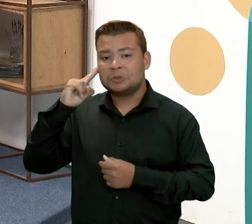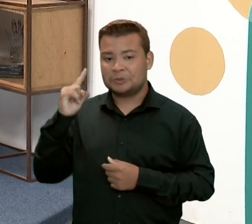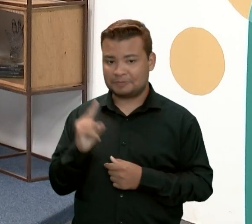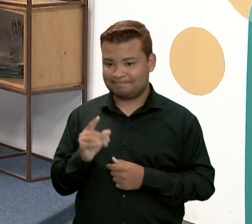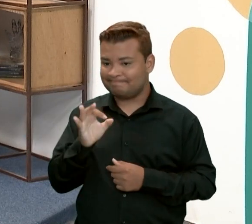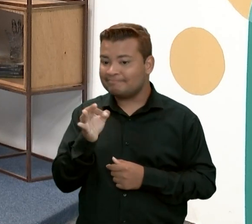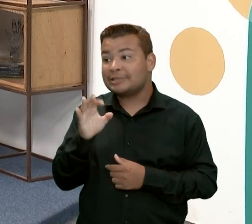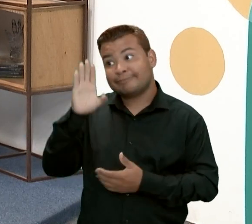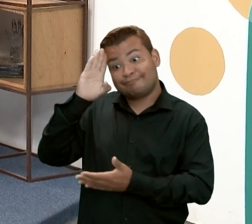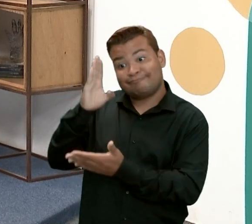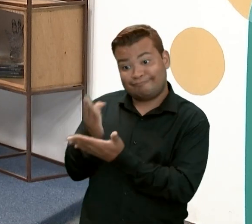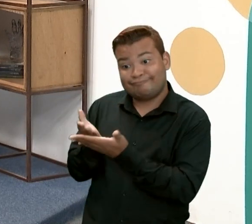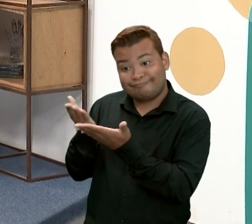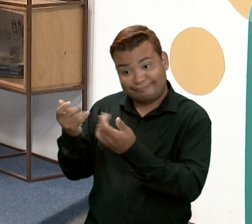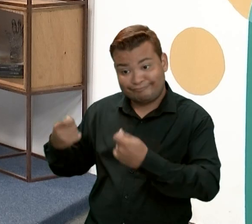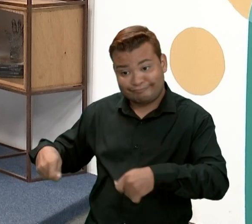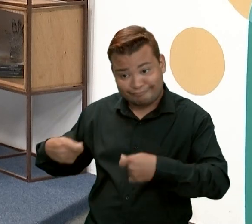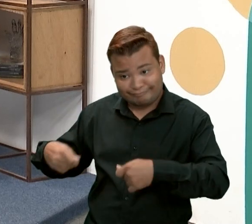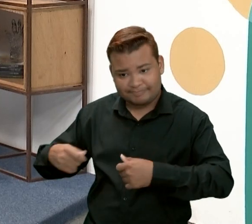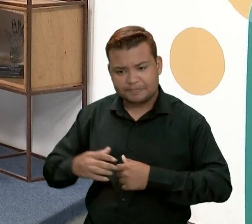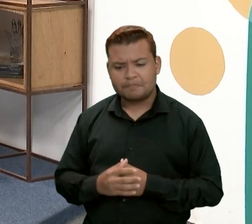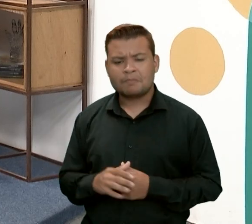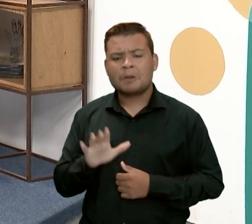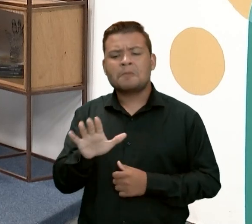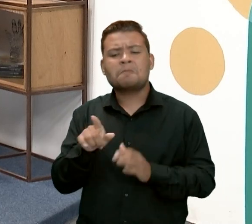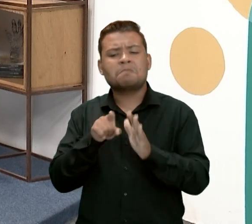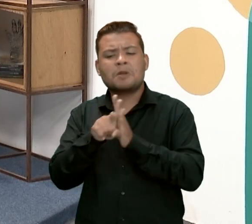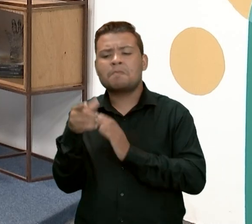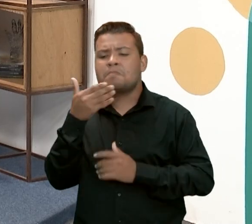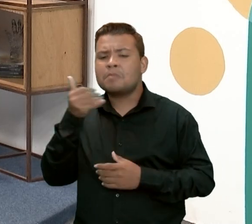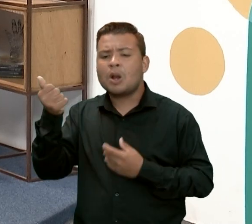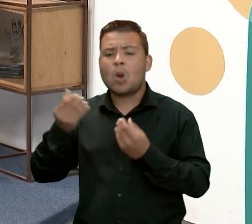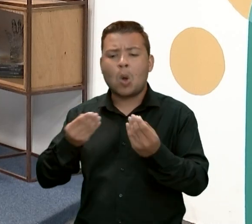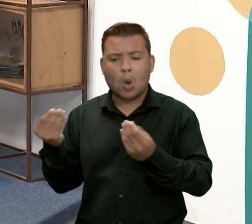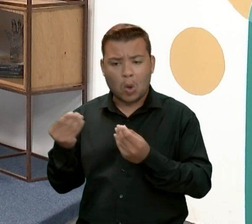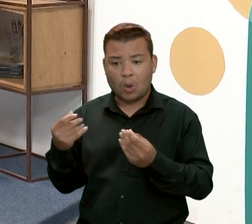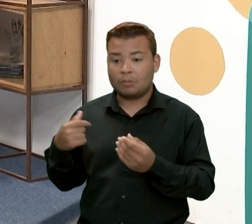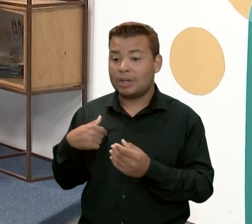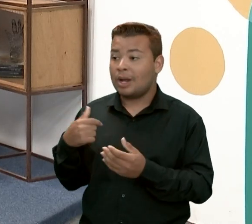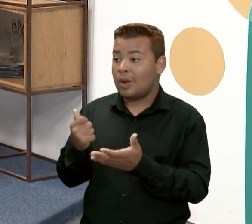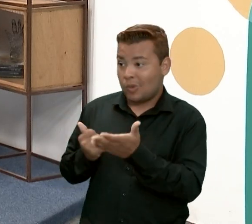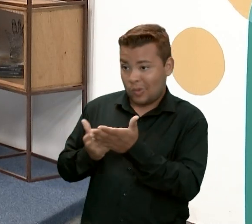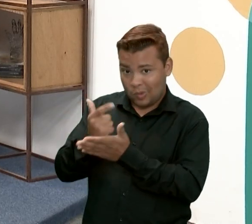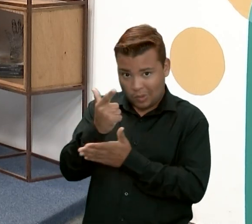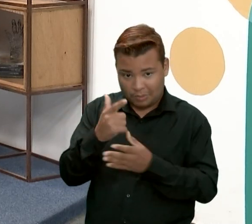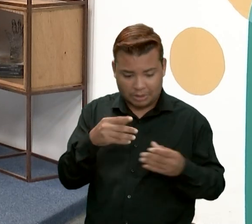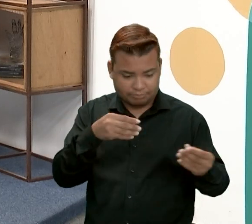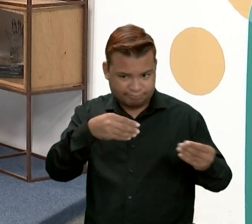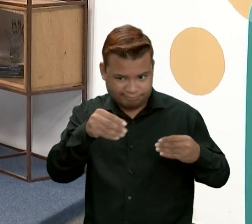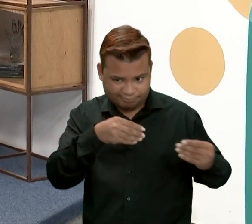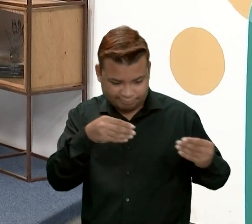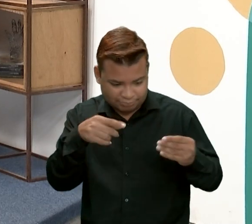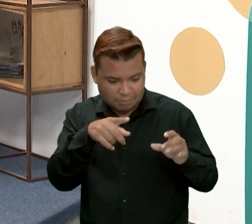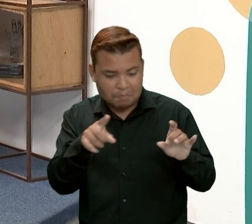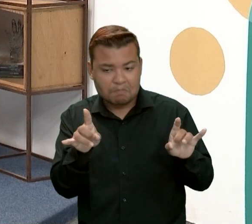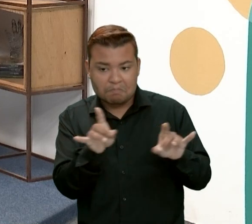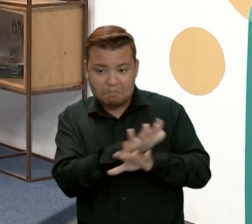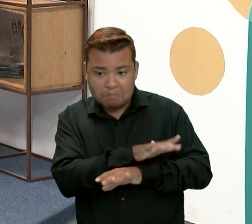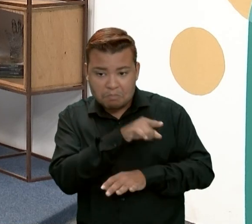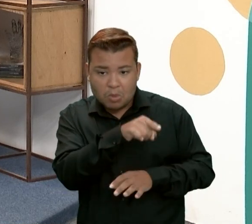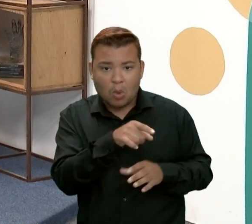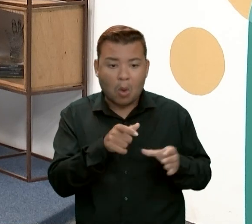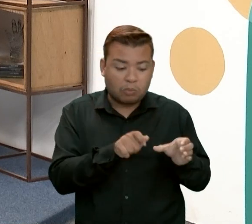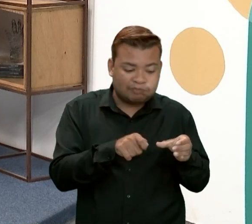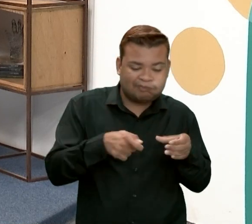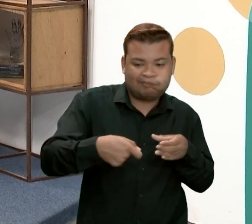Nesse sentido, o que é melhor? Eu comprar um alimento que já está ali dentro da embalagem ou ter esse cuidado em saber